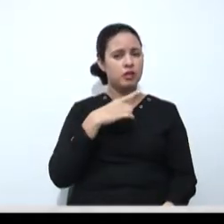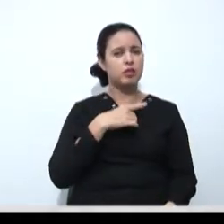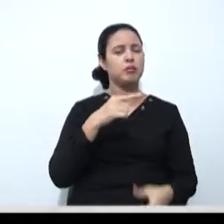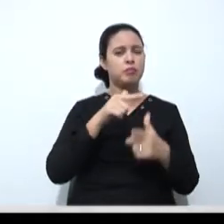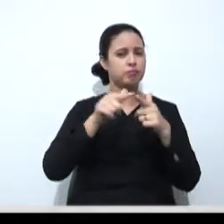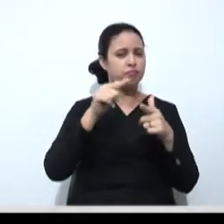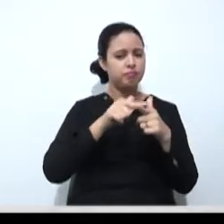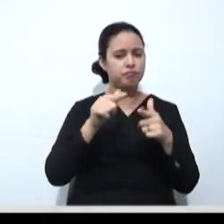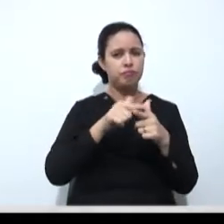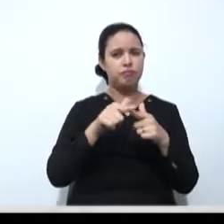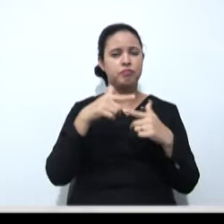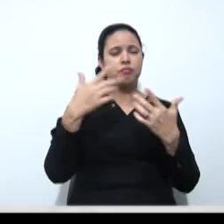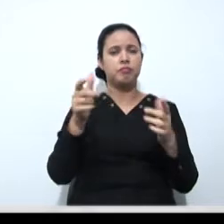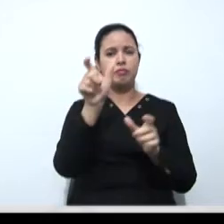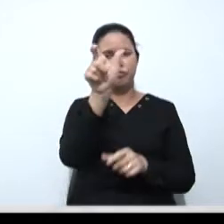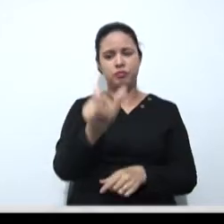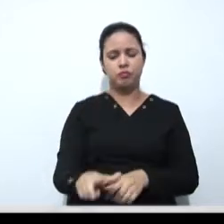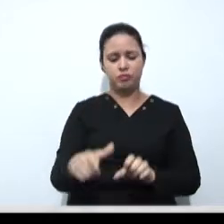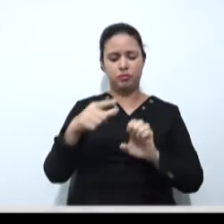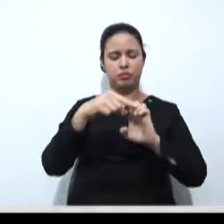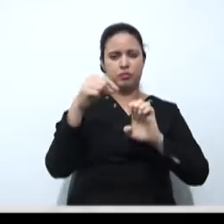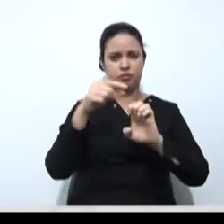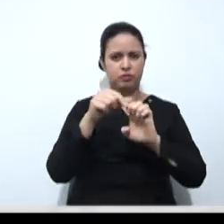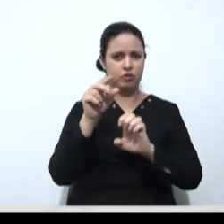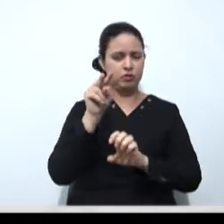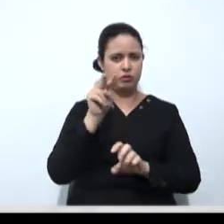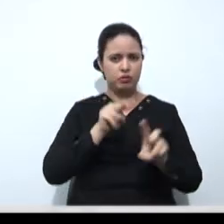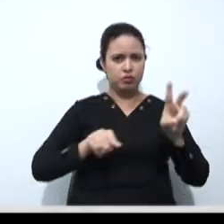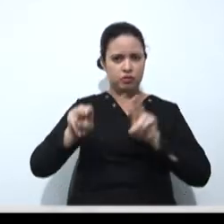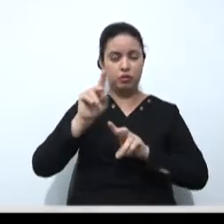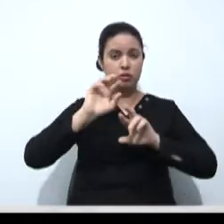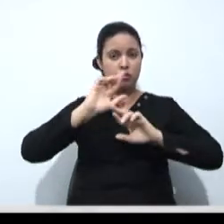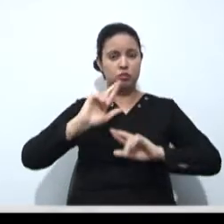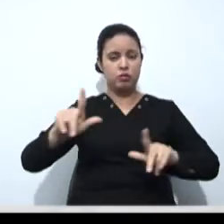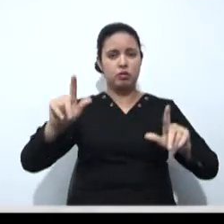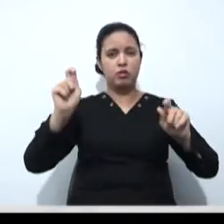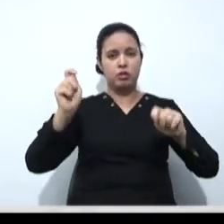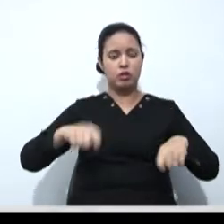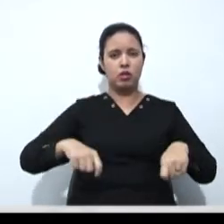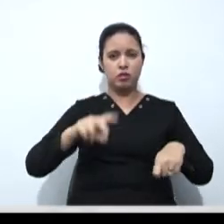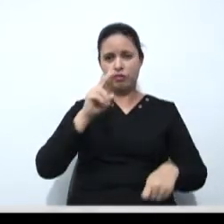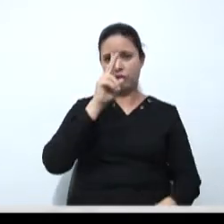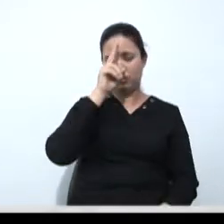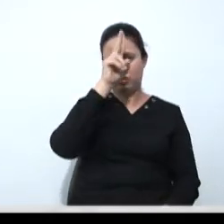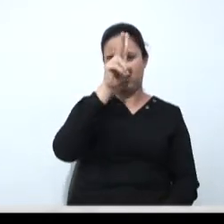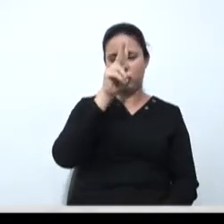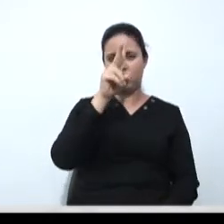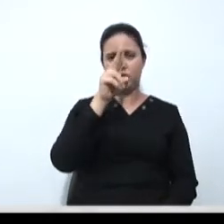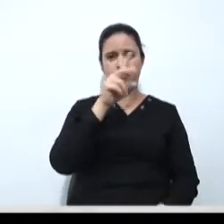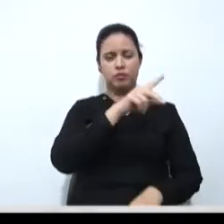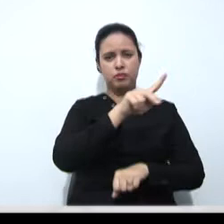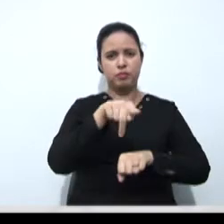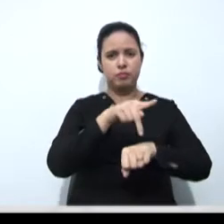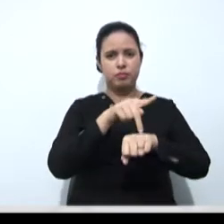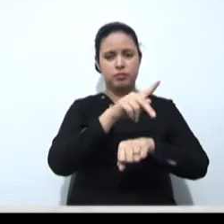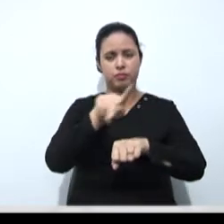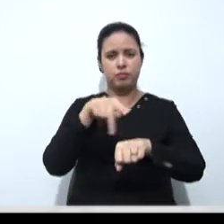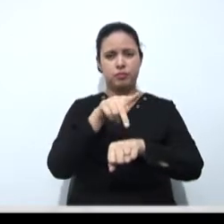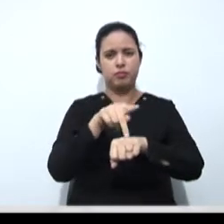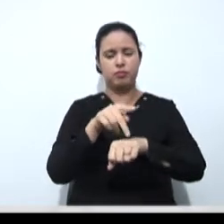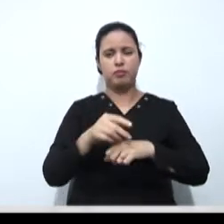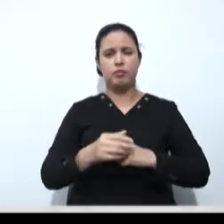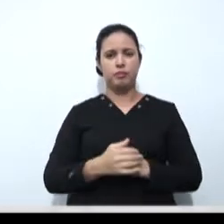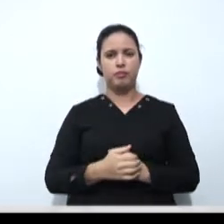o empreendedorismo, olhado ou feito de forma diferenciada, ele pode fortalecer as nações. O empreendedorismo,